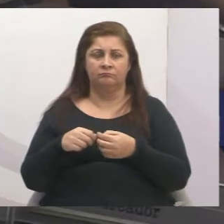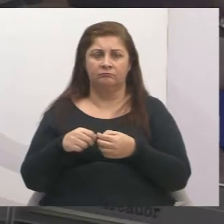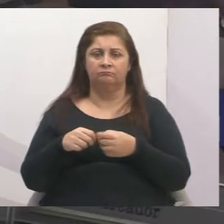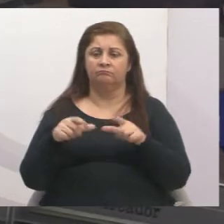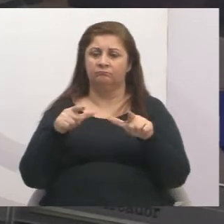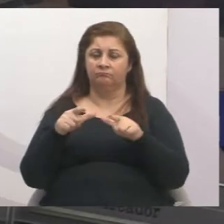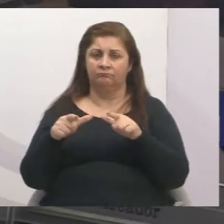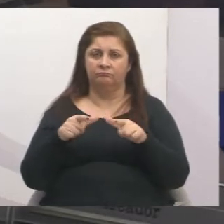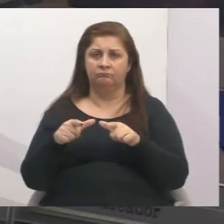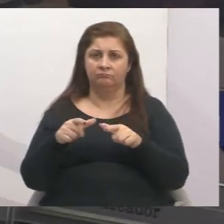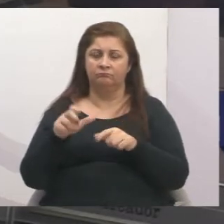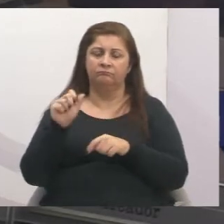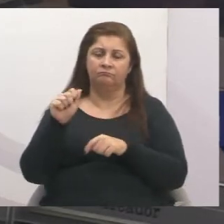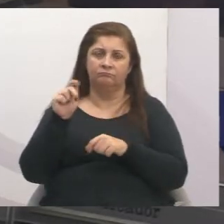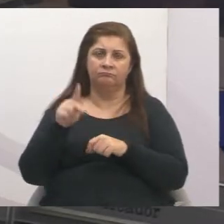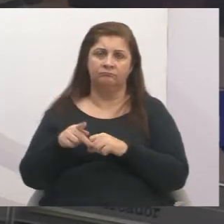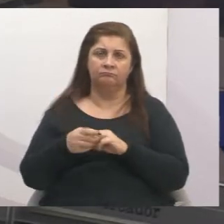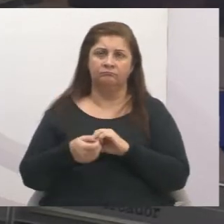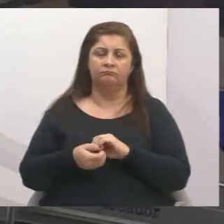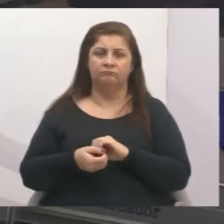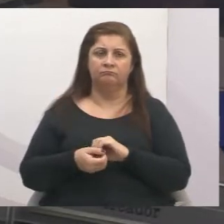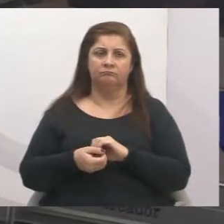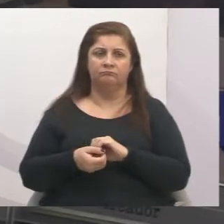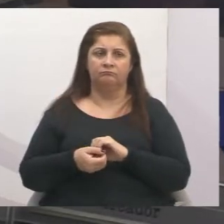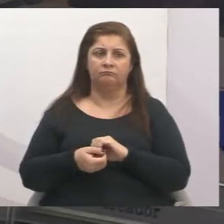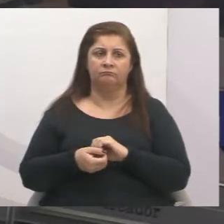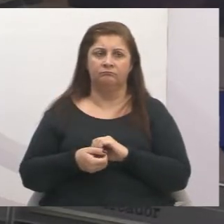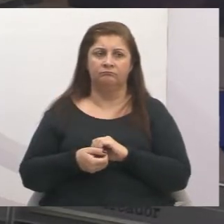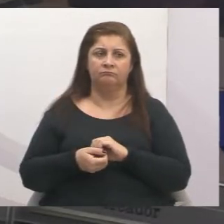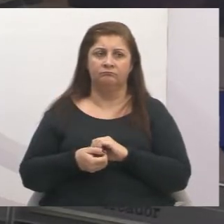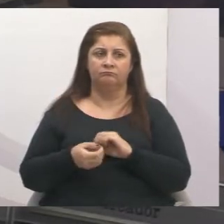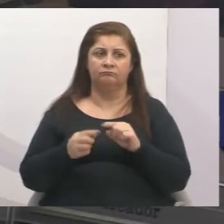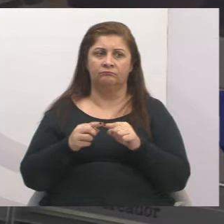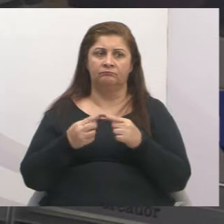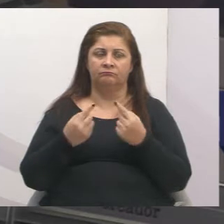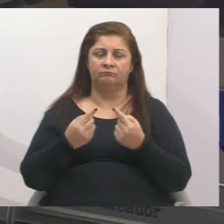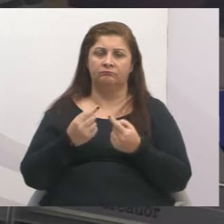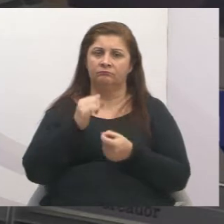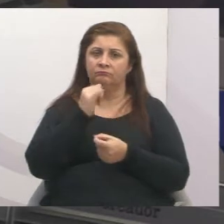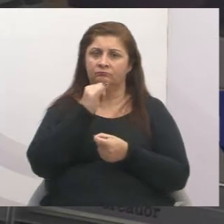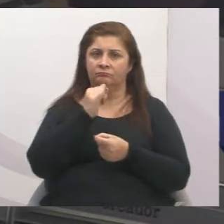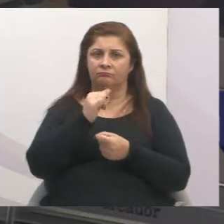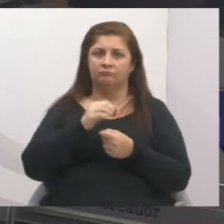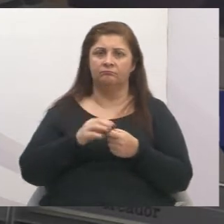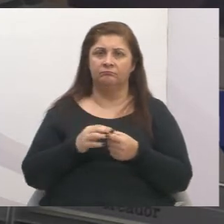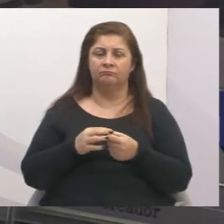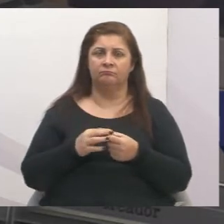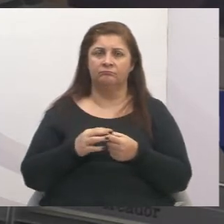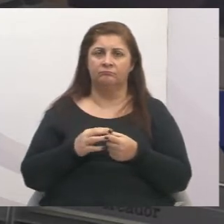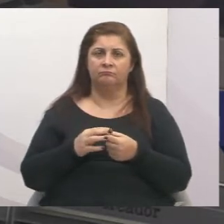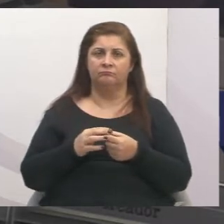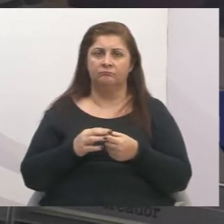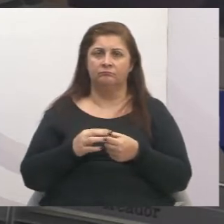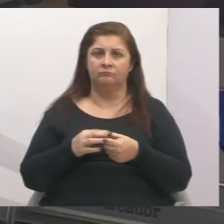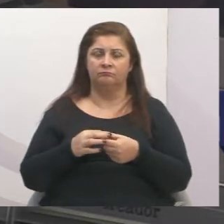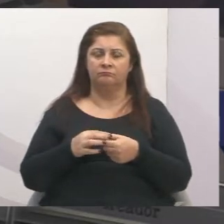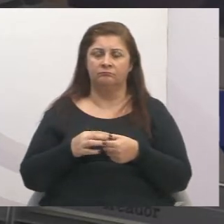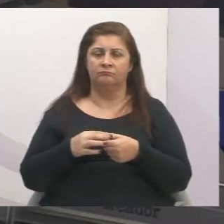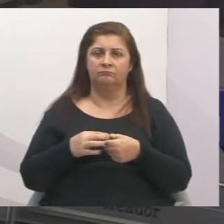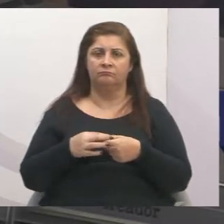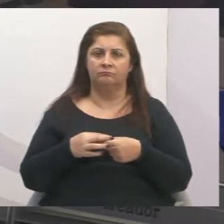aplicando aquilo que a gente vai deliberar. Mas quero dizer, senhor prefeito, e aqui sem nenhuma